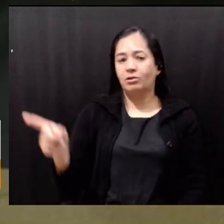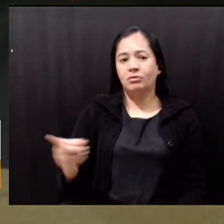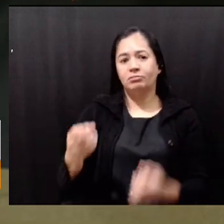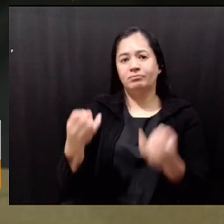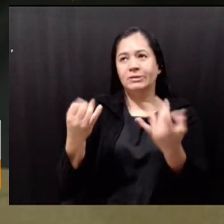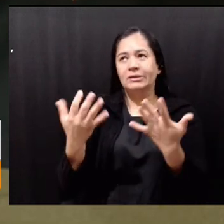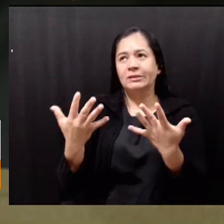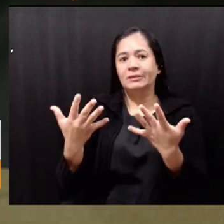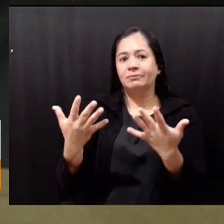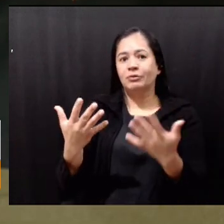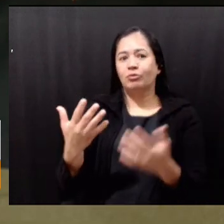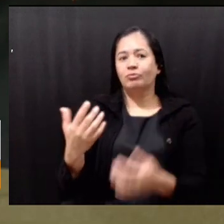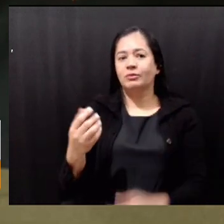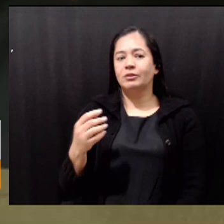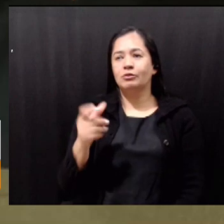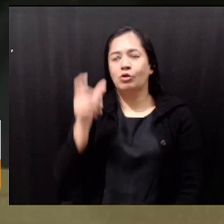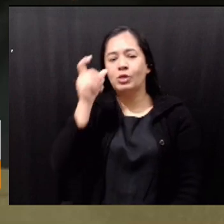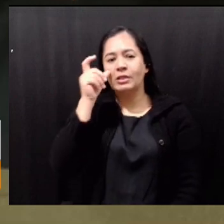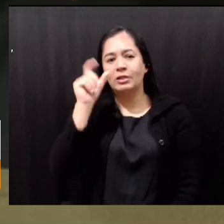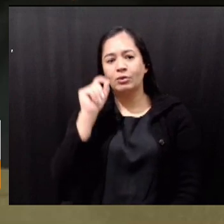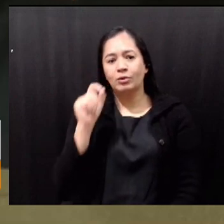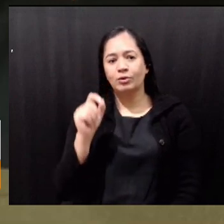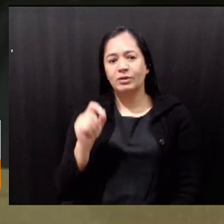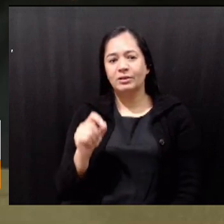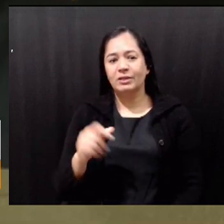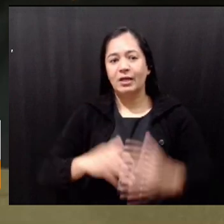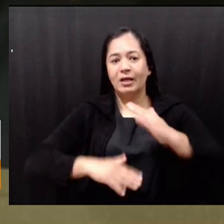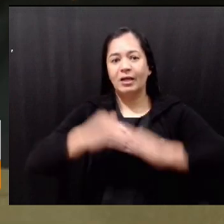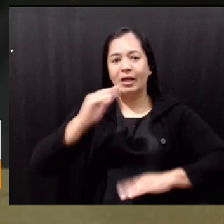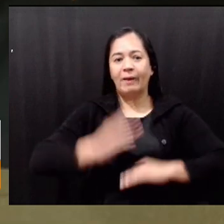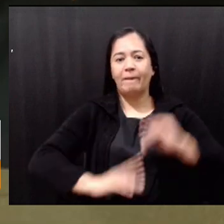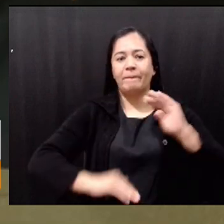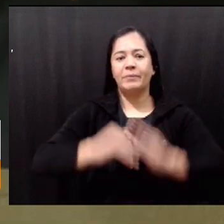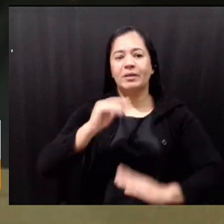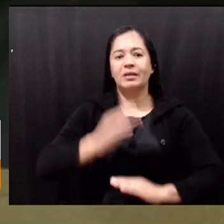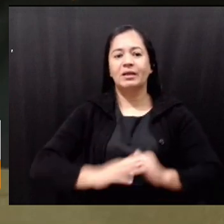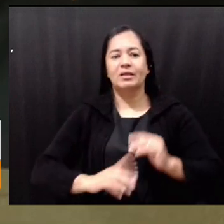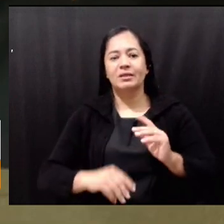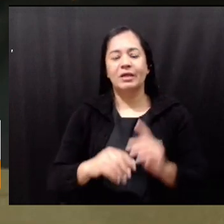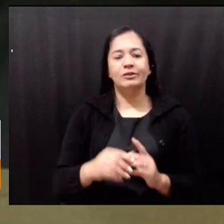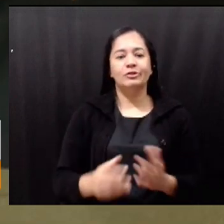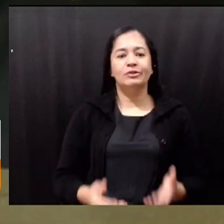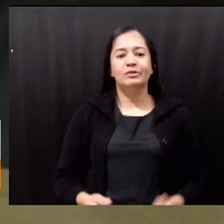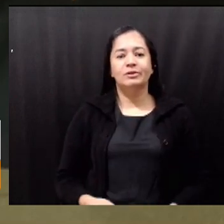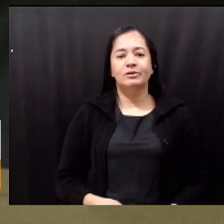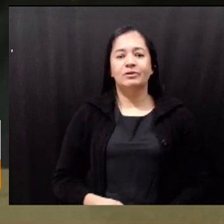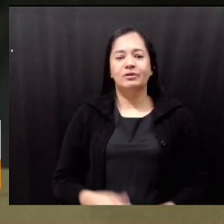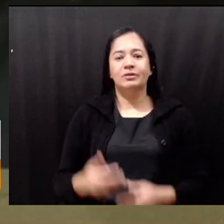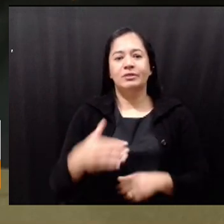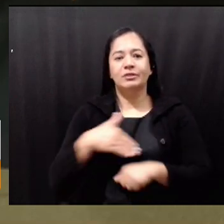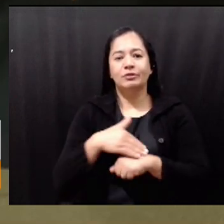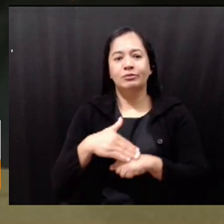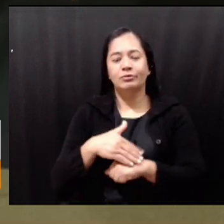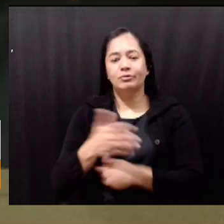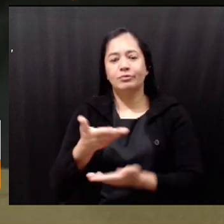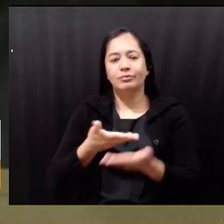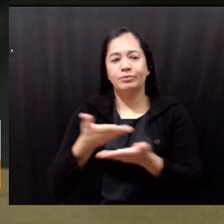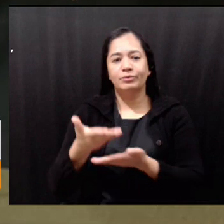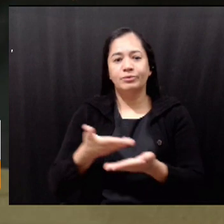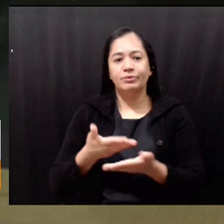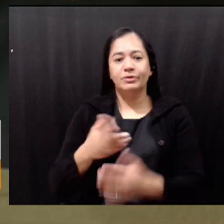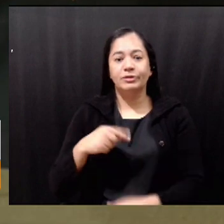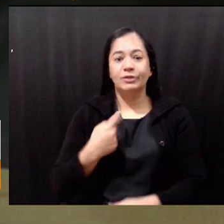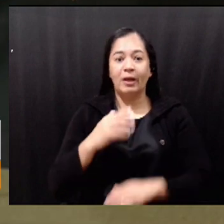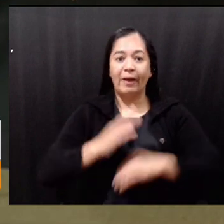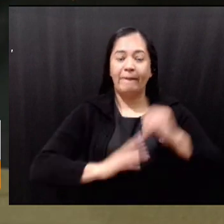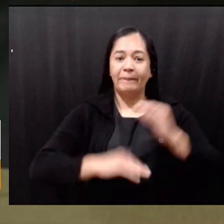bem interessante que é a habilidade, né, a gente tem que ter uma habilidade na convivência, a gente tem que ter uma habilidade social,